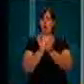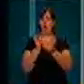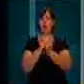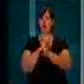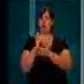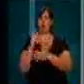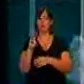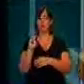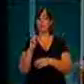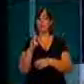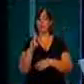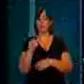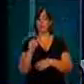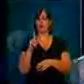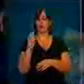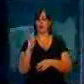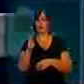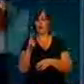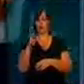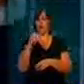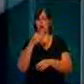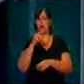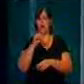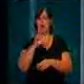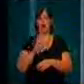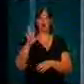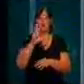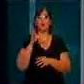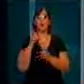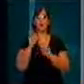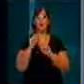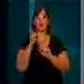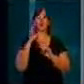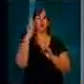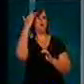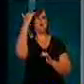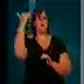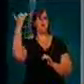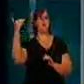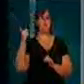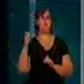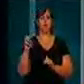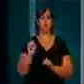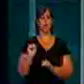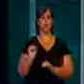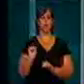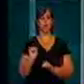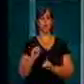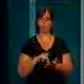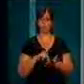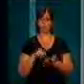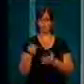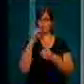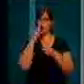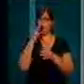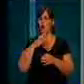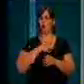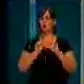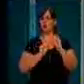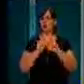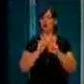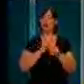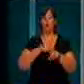República, que nada mais queriam do que seus 15 segundos de fama. O que eles acusavam? Que quando eu